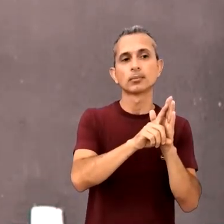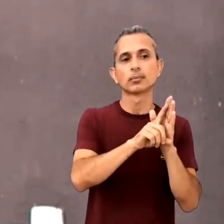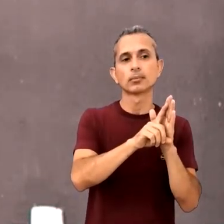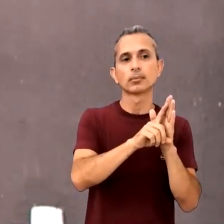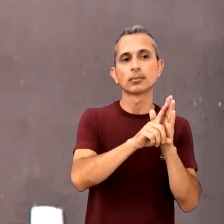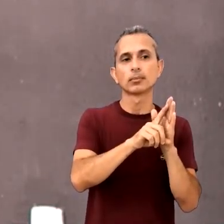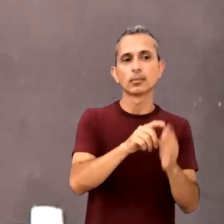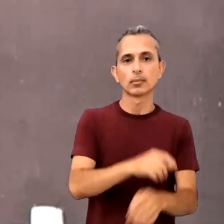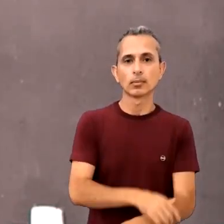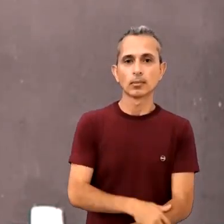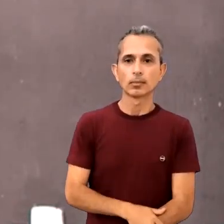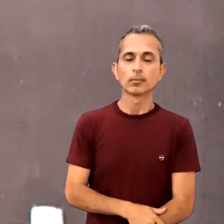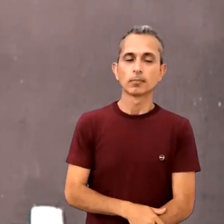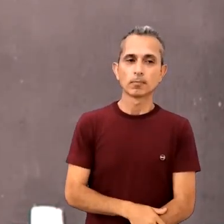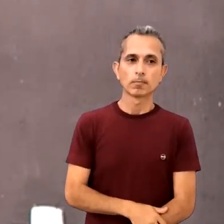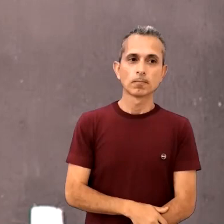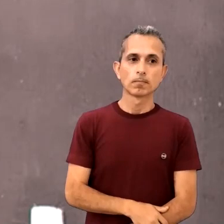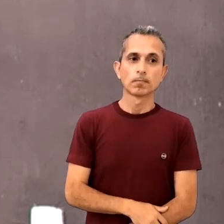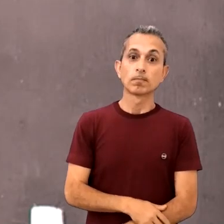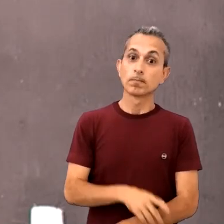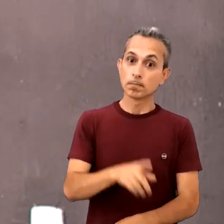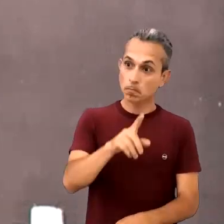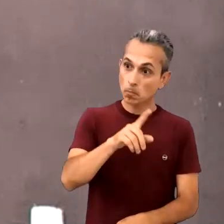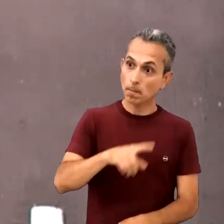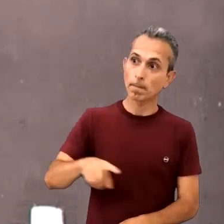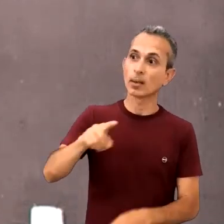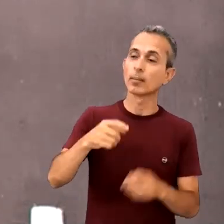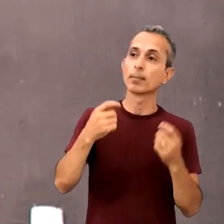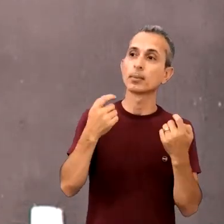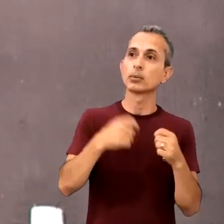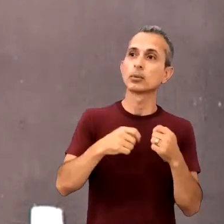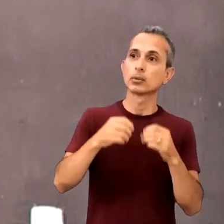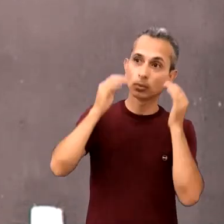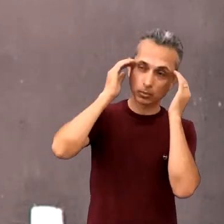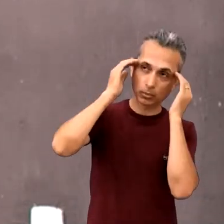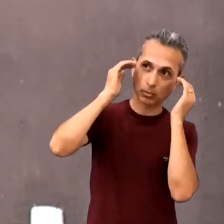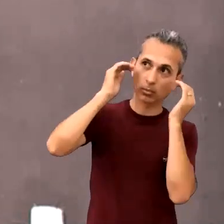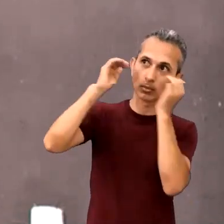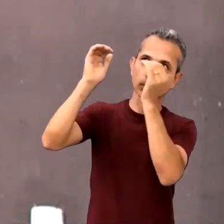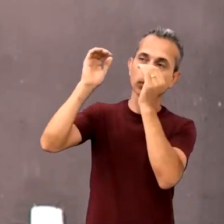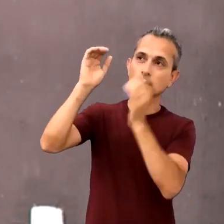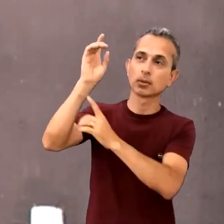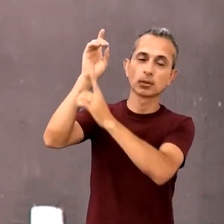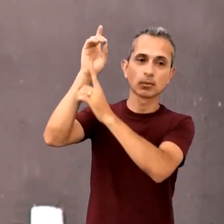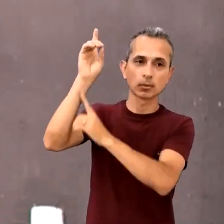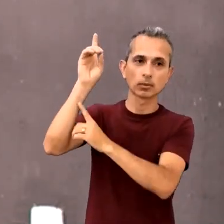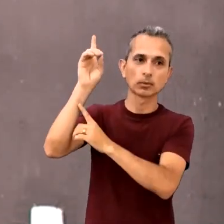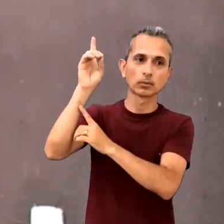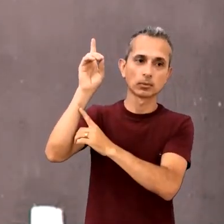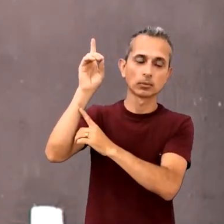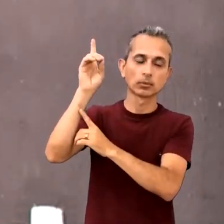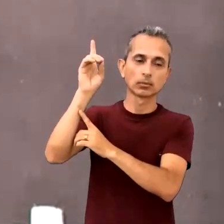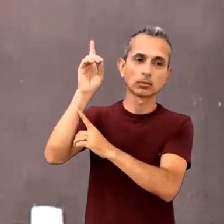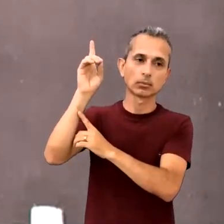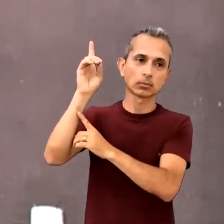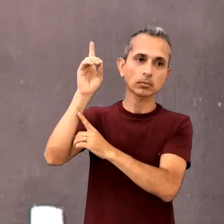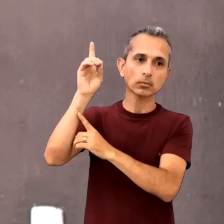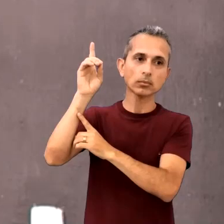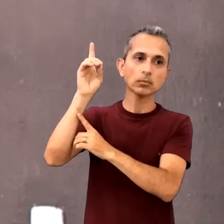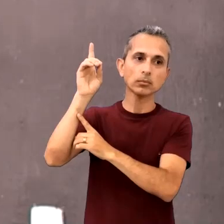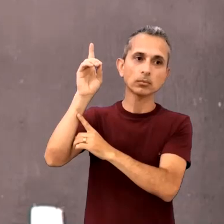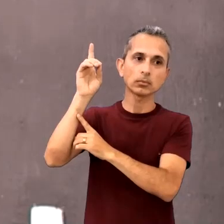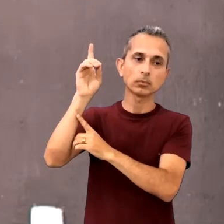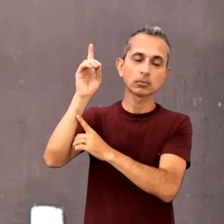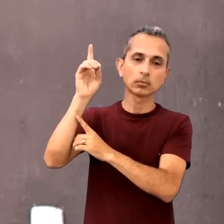Irmãos, não deixem de se colocar debaixo da vontade e obedecer à palavra do Senhor. Porque mesmo que você não